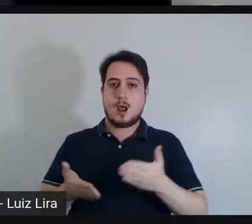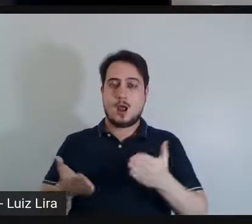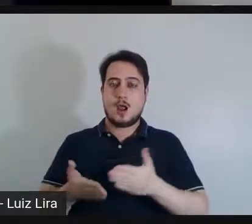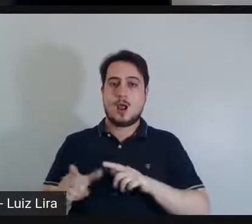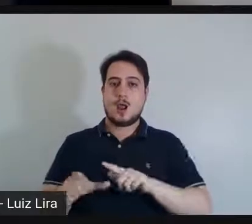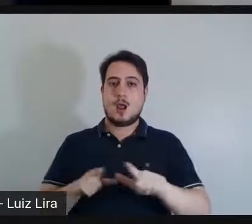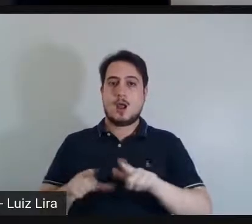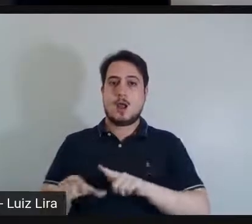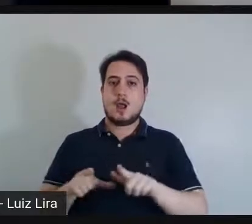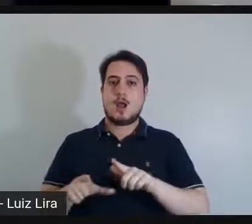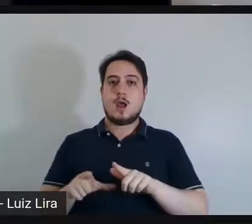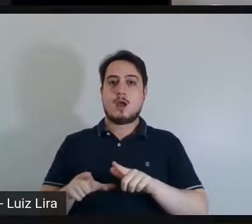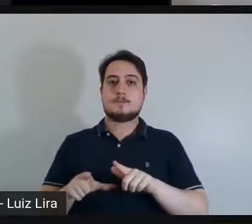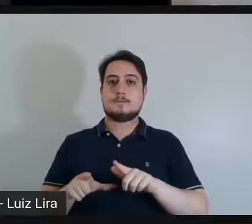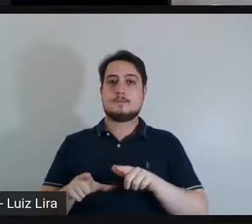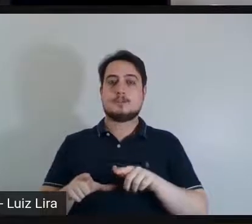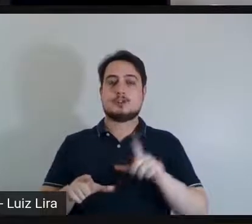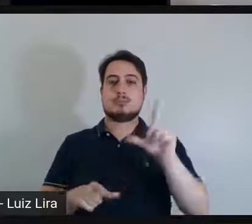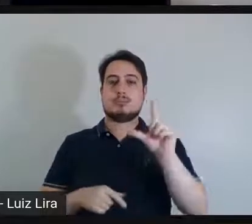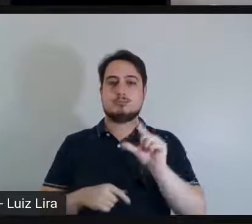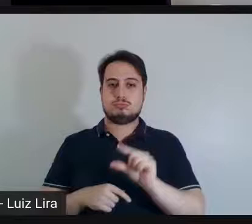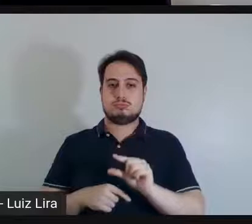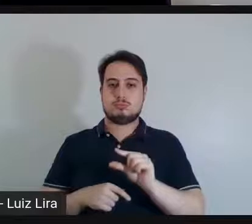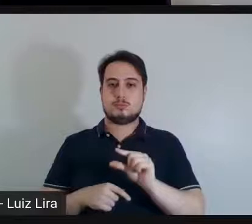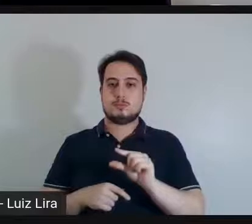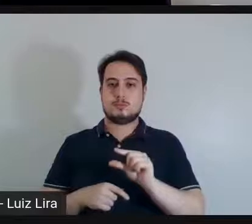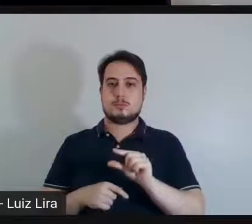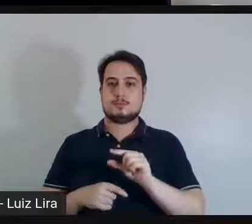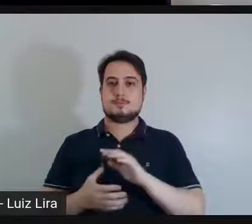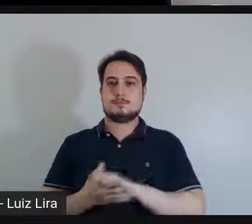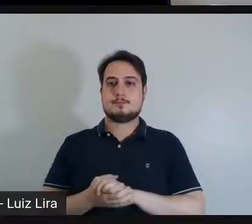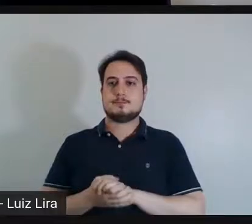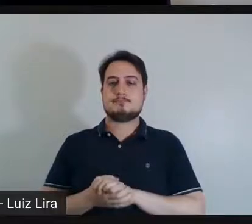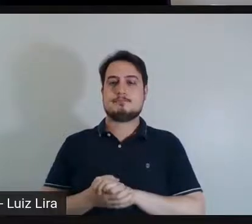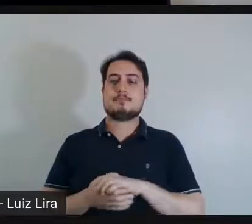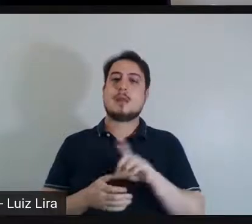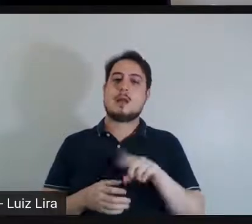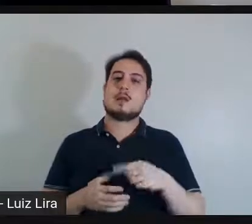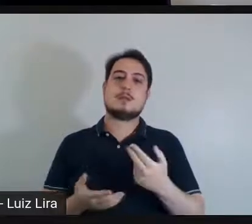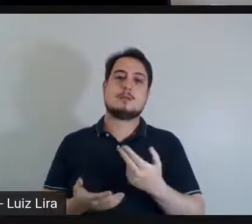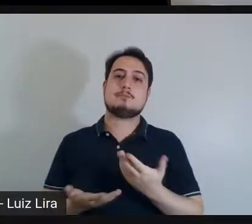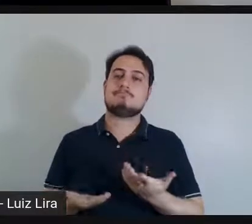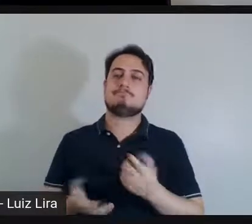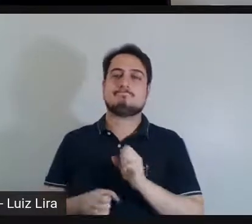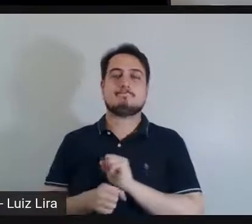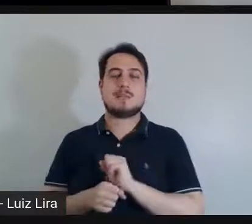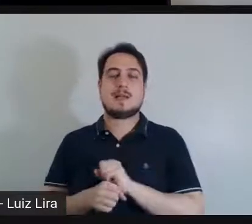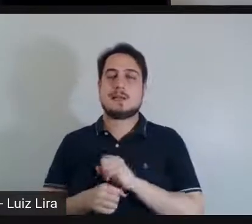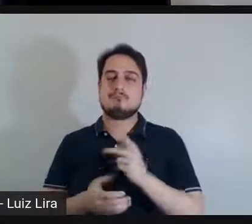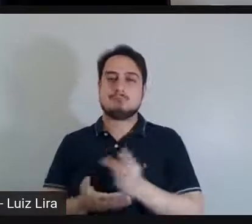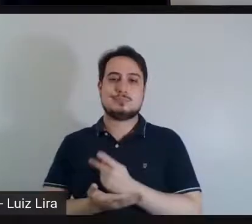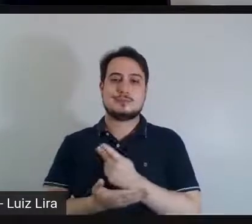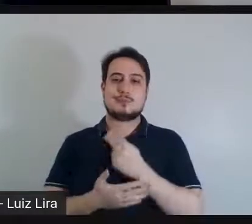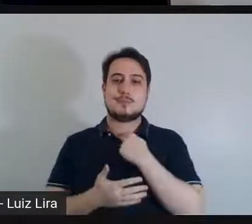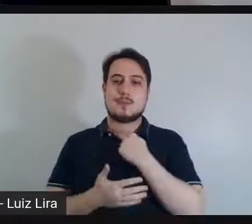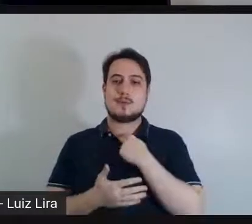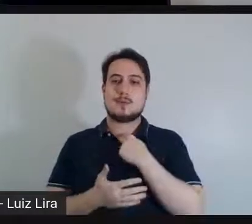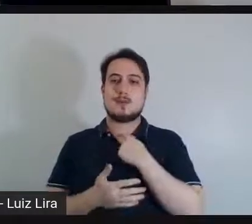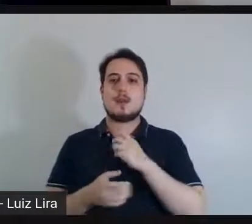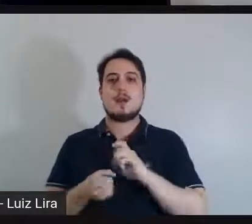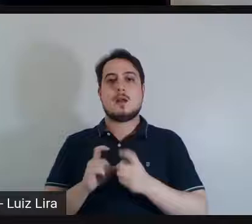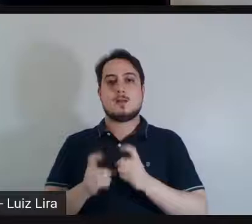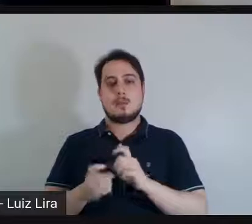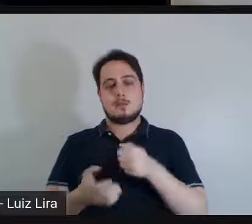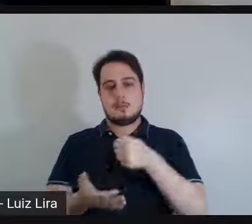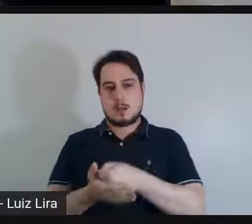é um cenário bem reduzido. É isso que não se espera. Agora, a administração pode pagar?